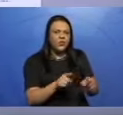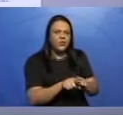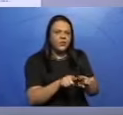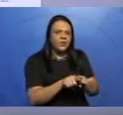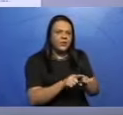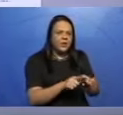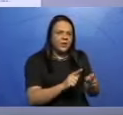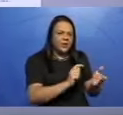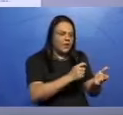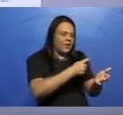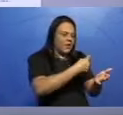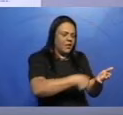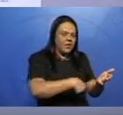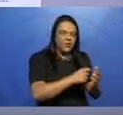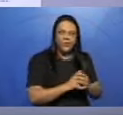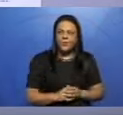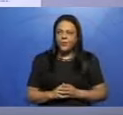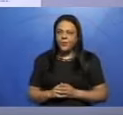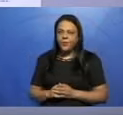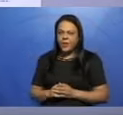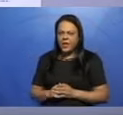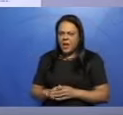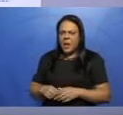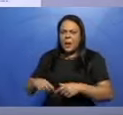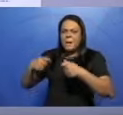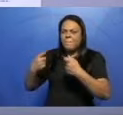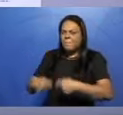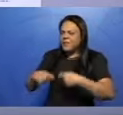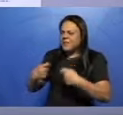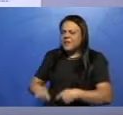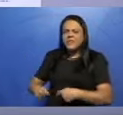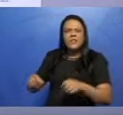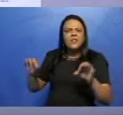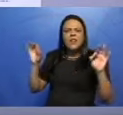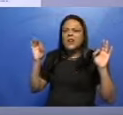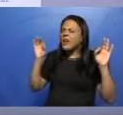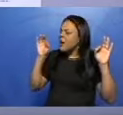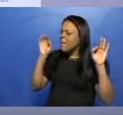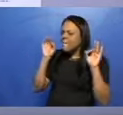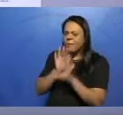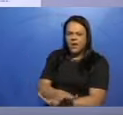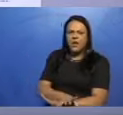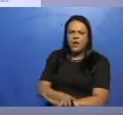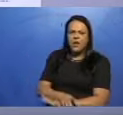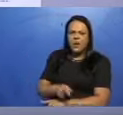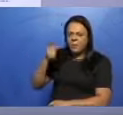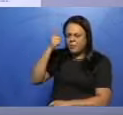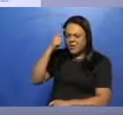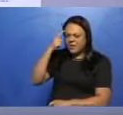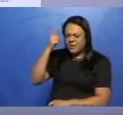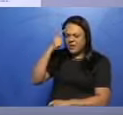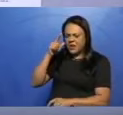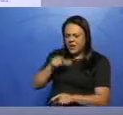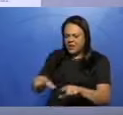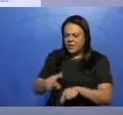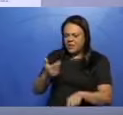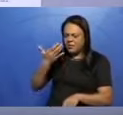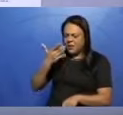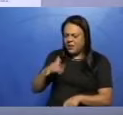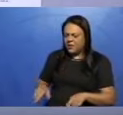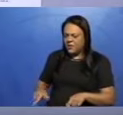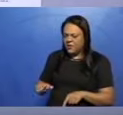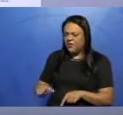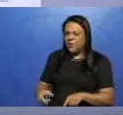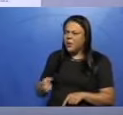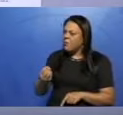na íntegra. É preciso pôr fim à crença de que o trabalho infantil é uma virtude e afasta